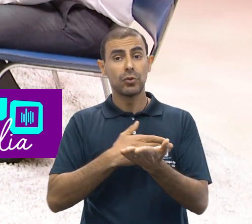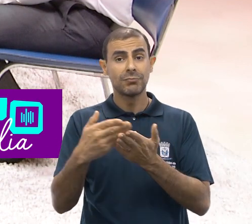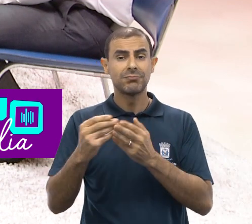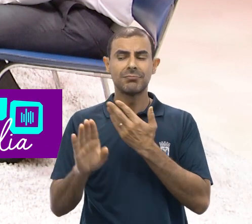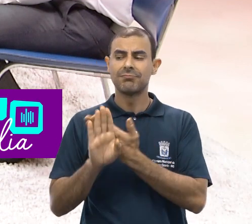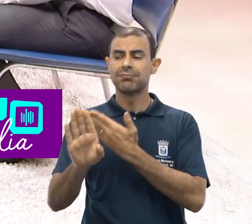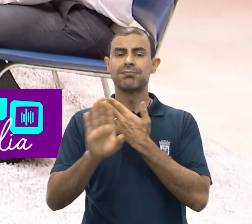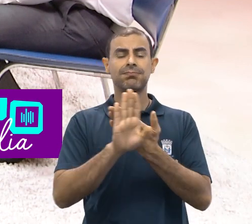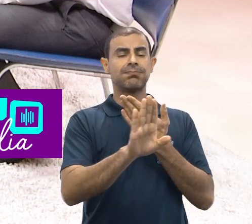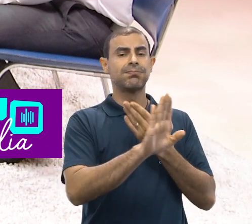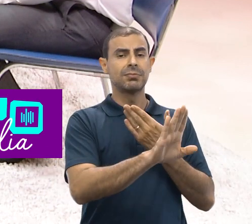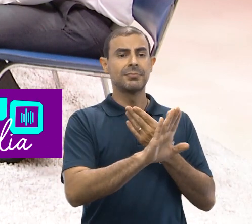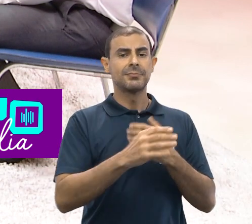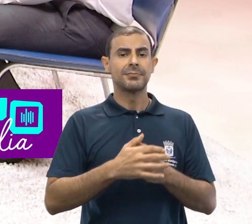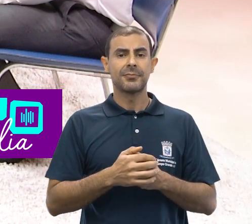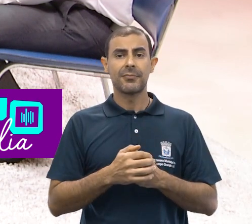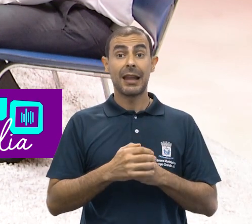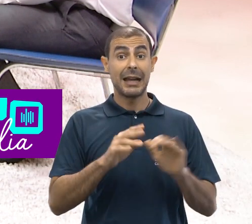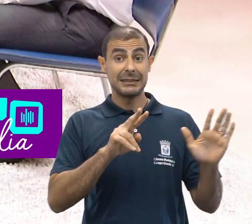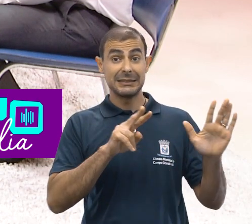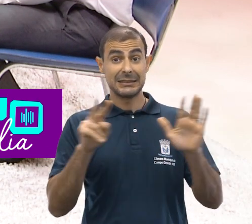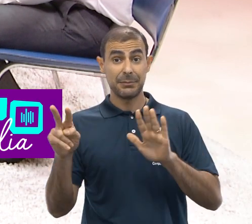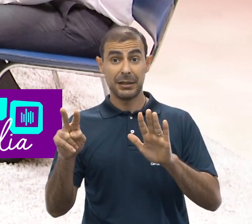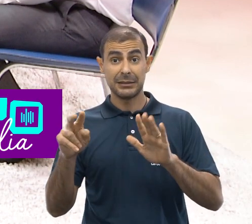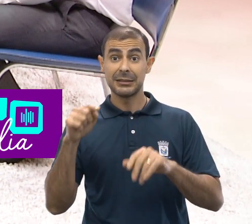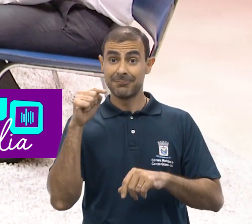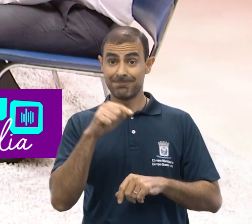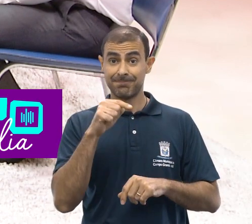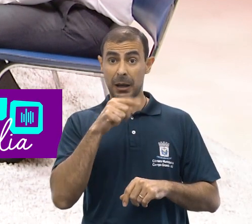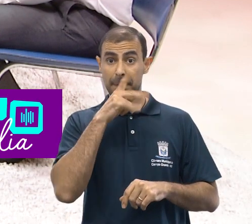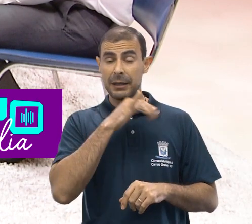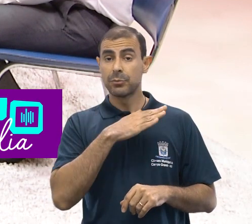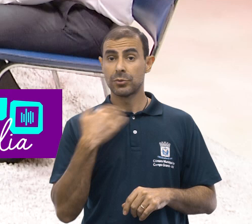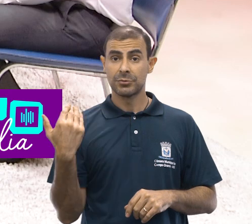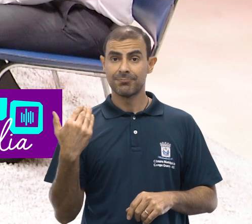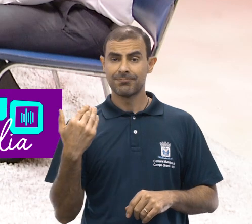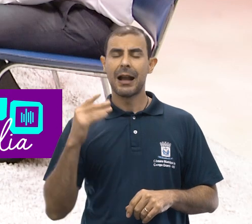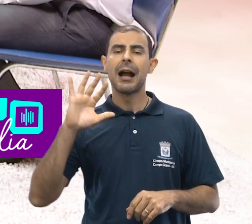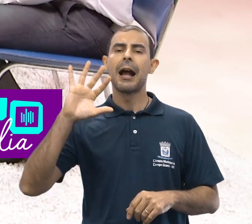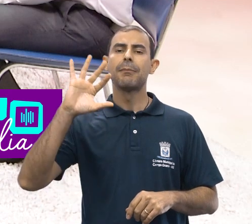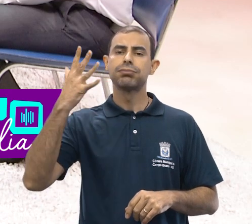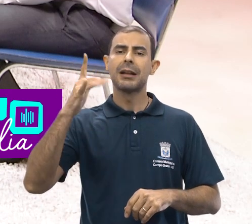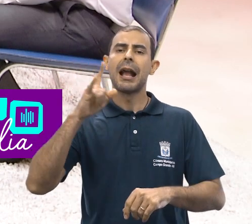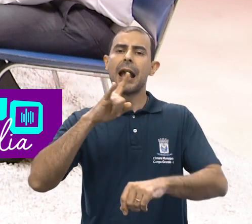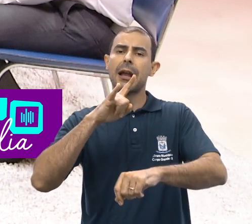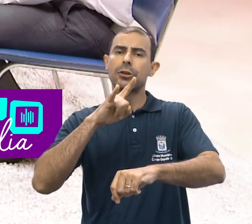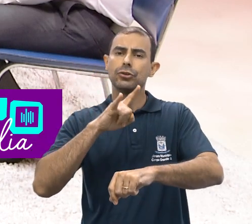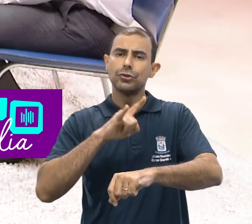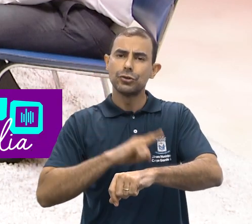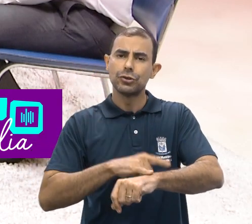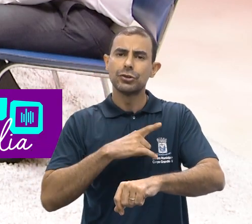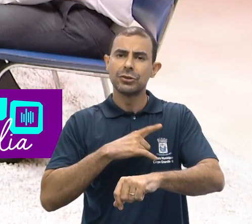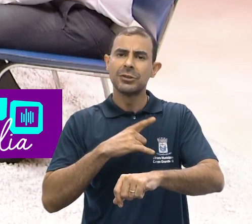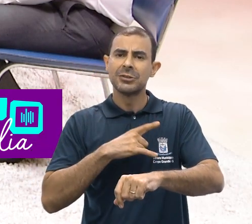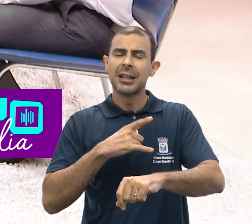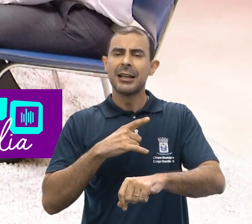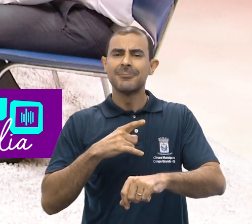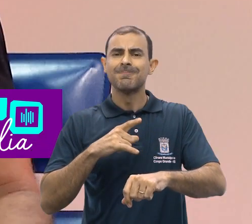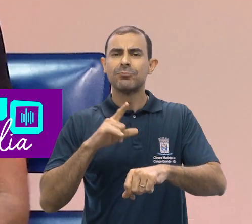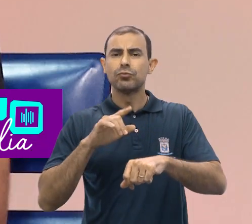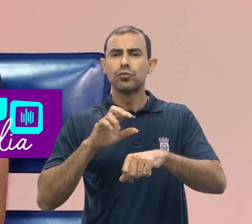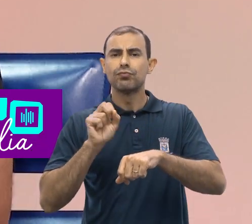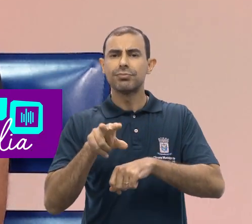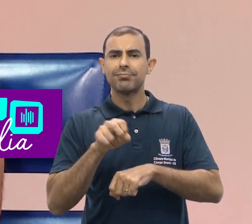tudo, e aí ele, na semana que ele faleceu, ele deu uma infecção urinária, ele começou a delirar. A minha mãe